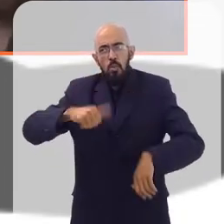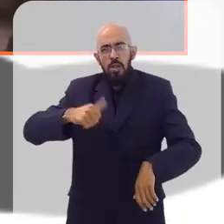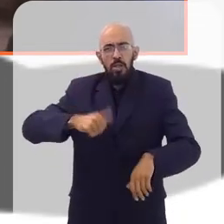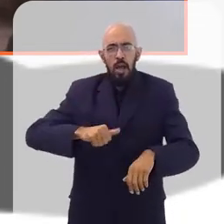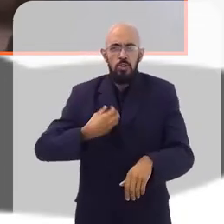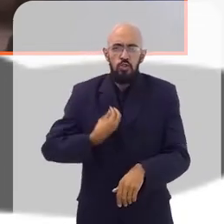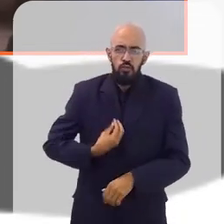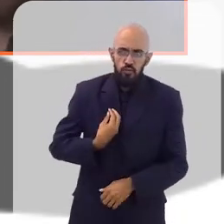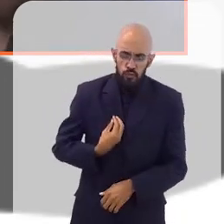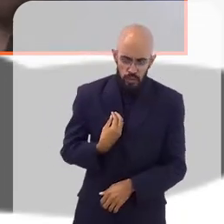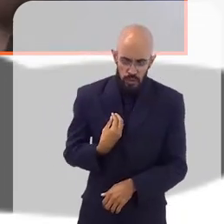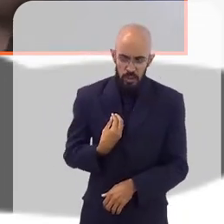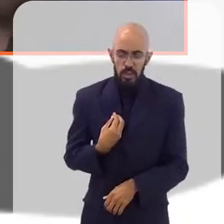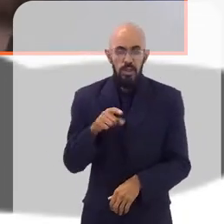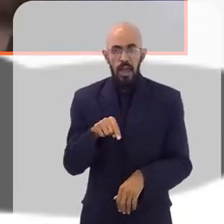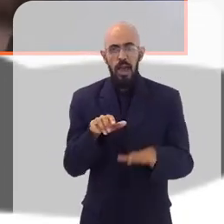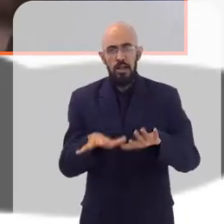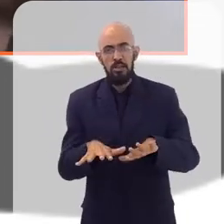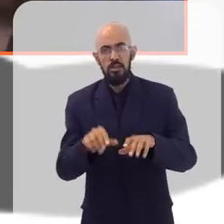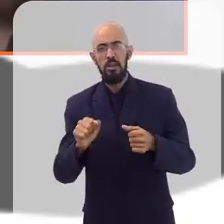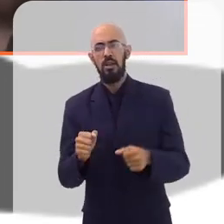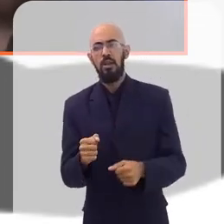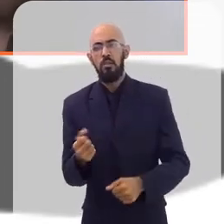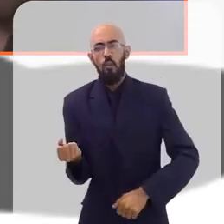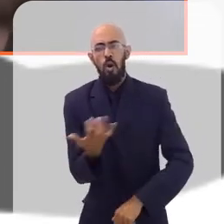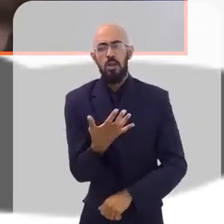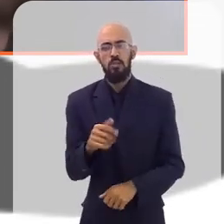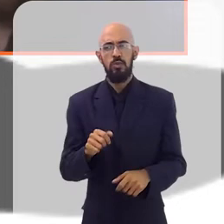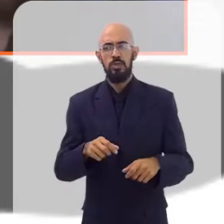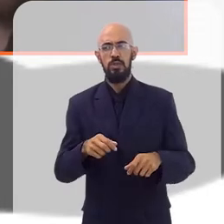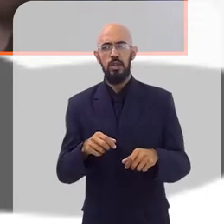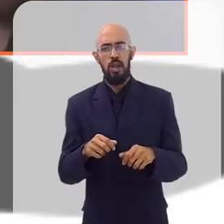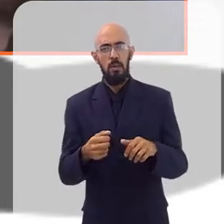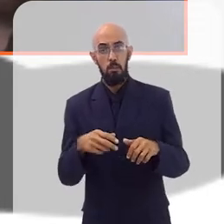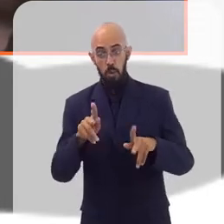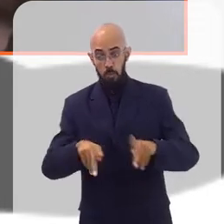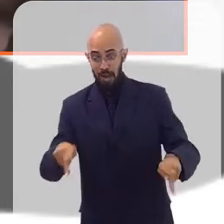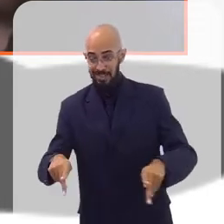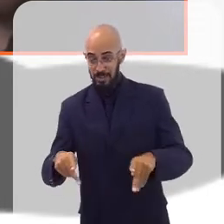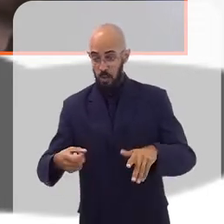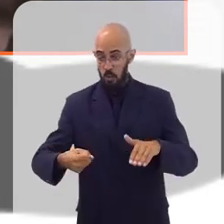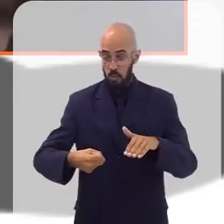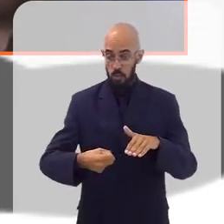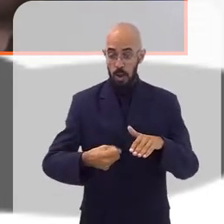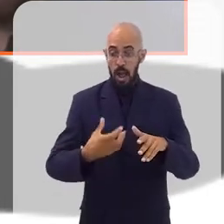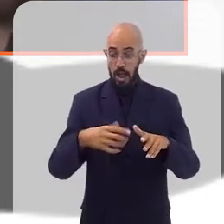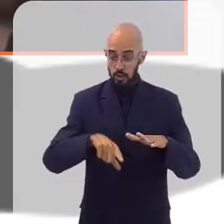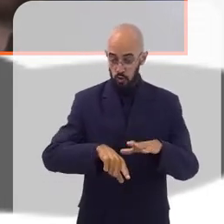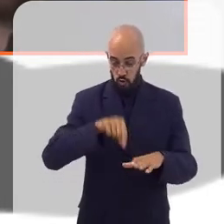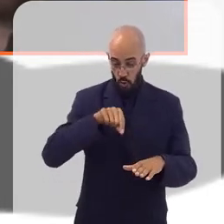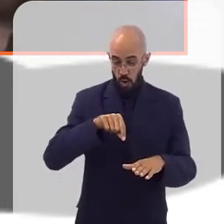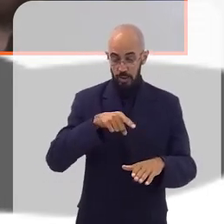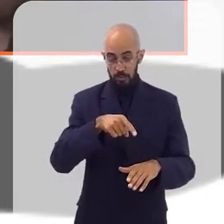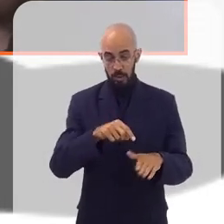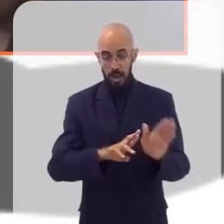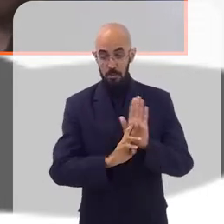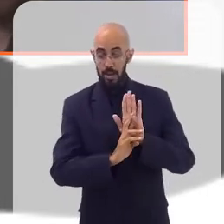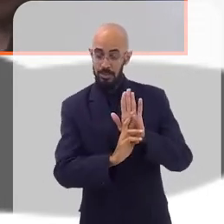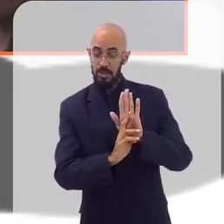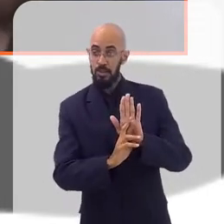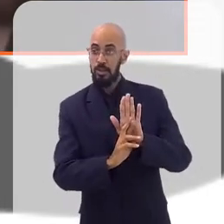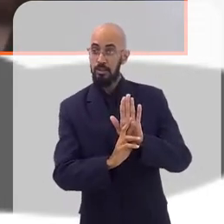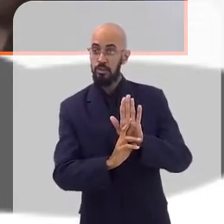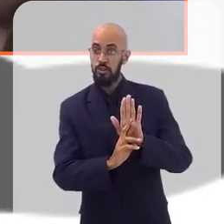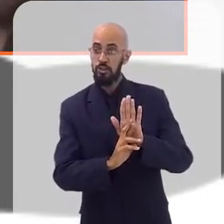qualidade de vida das pessoas é isso aí quando você o povo de herege coloca você para de